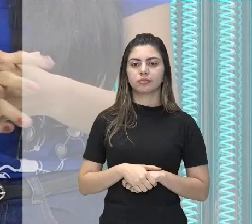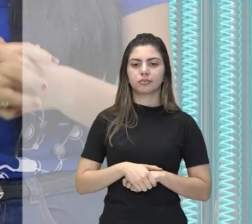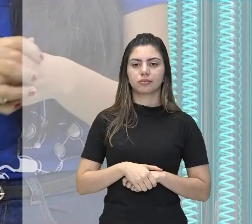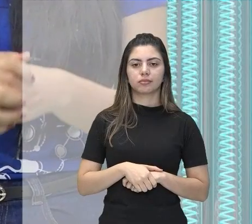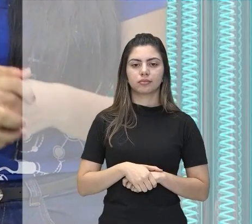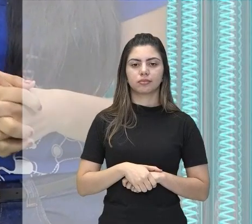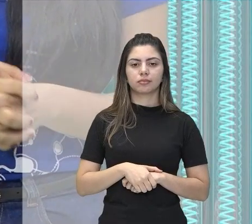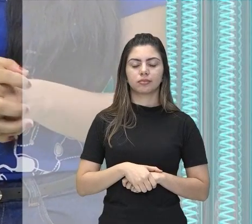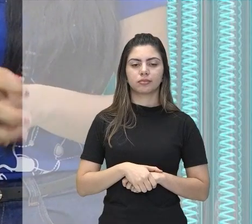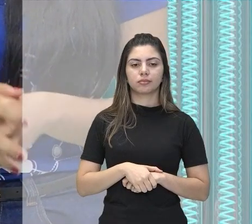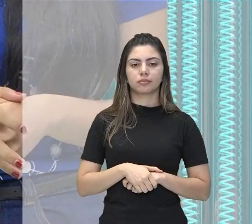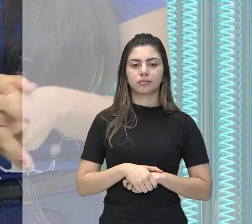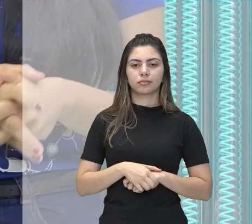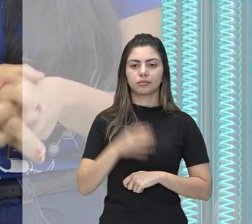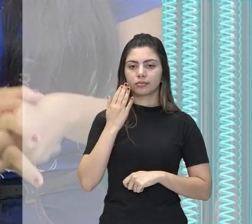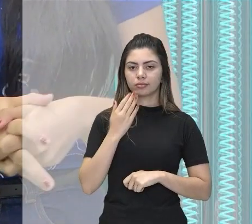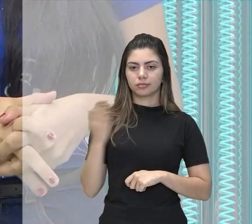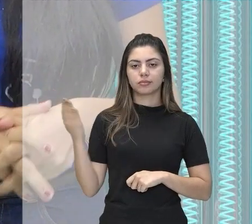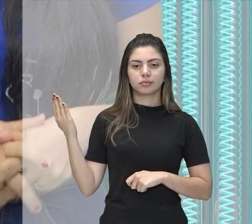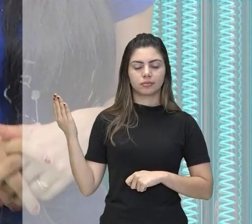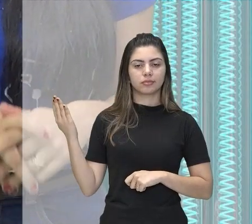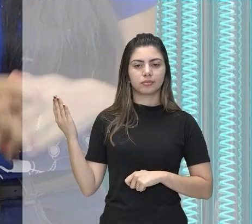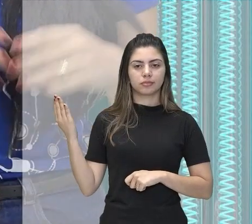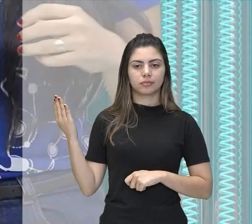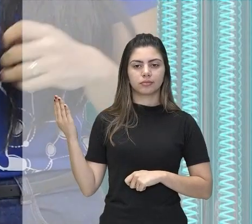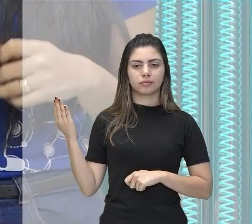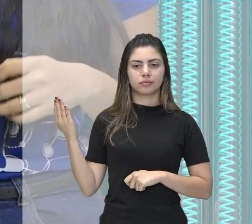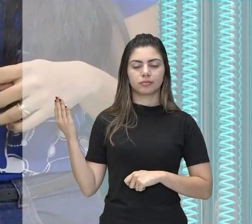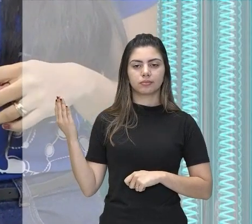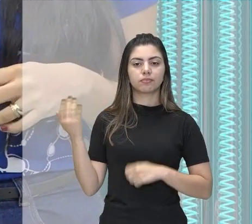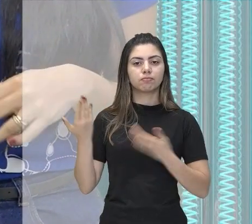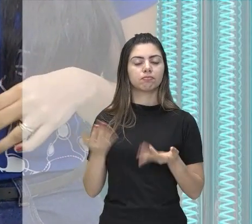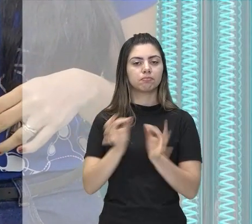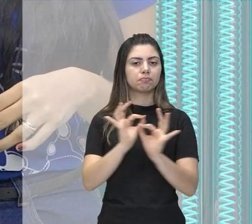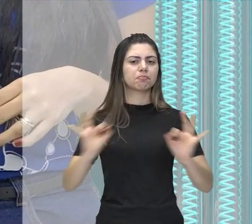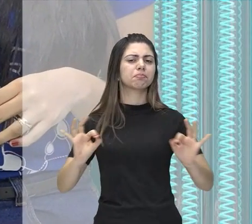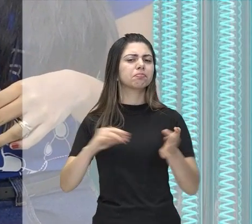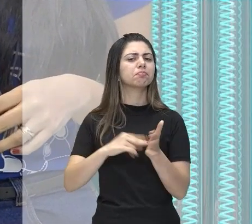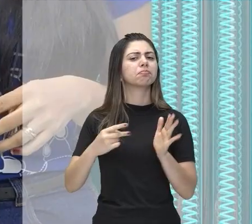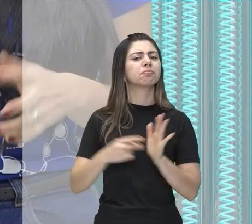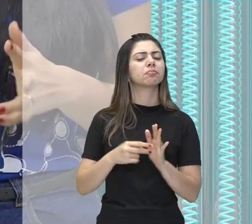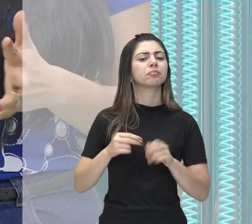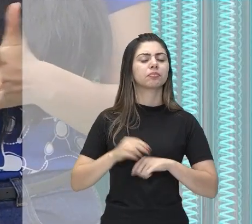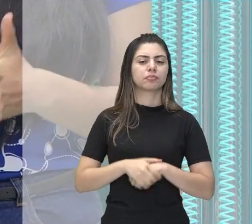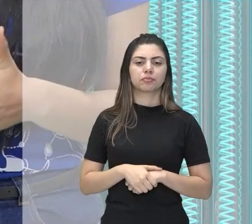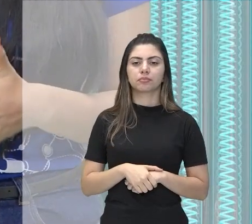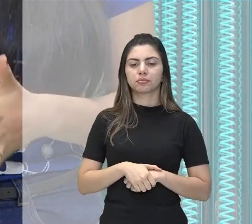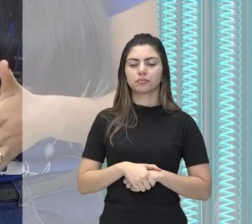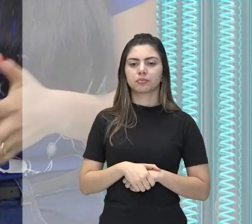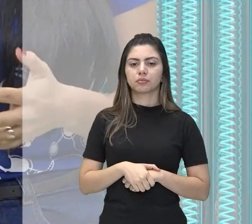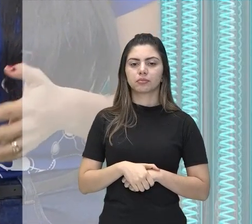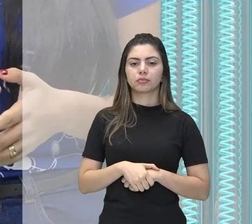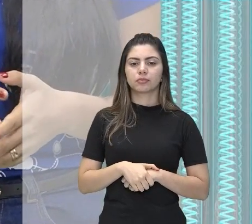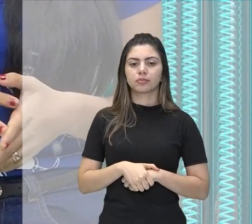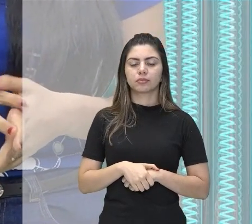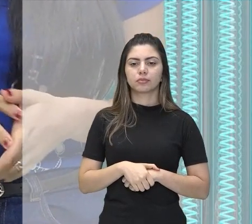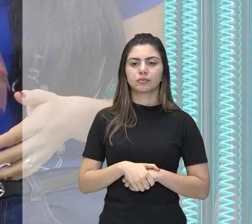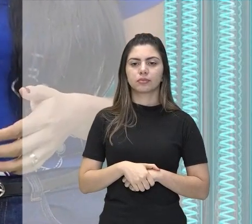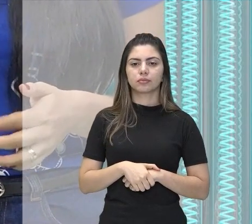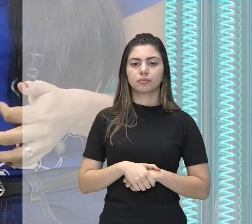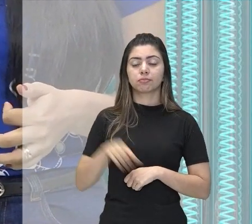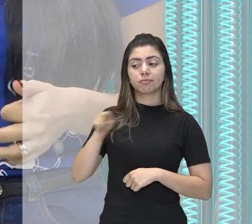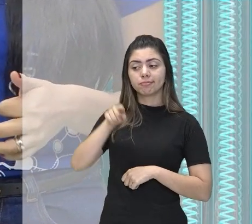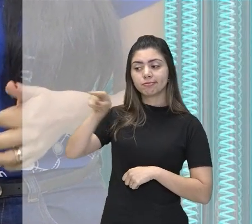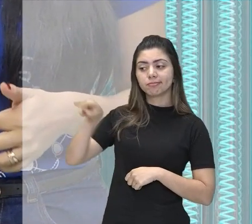will help us when they have a time. Então, está dizendo assim, eles irão nos ajudar